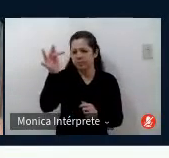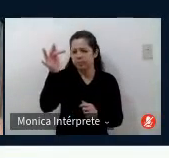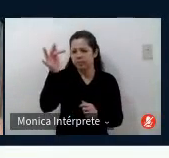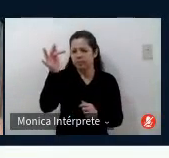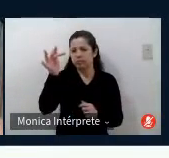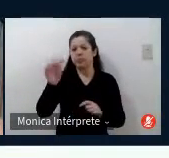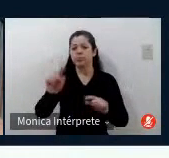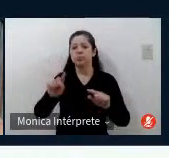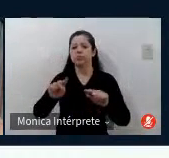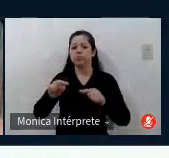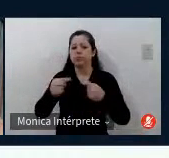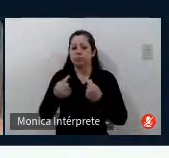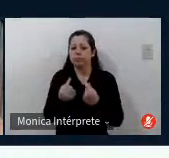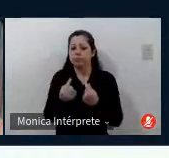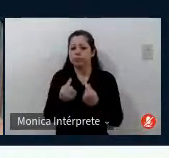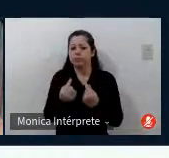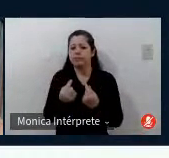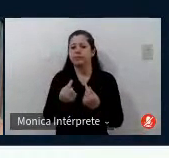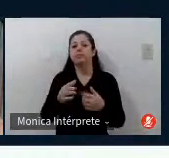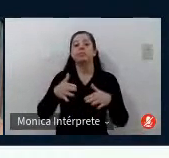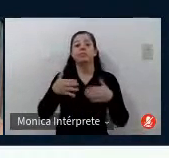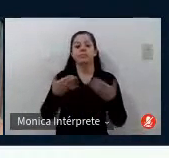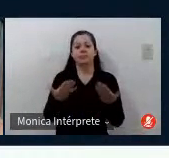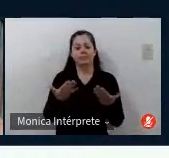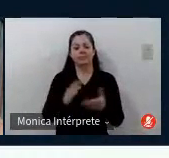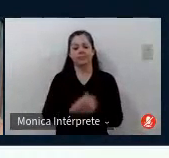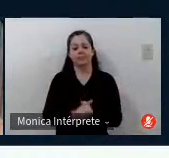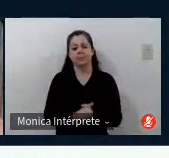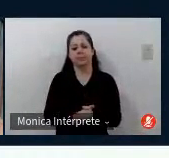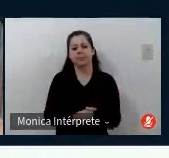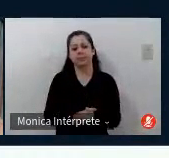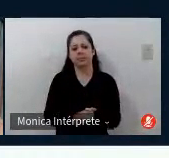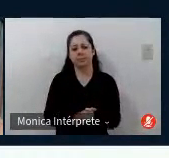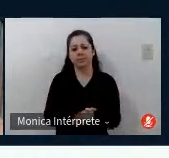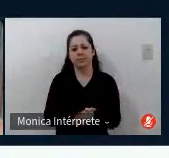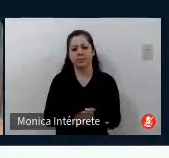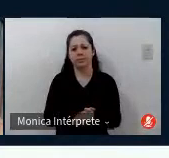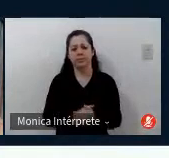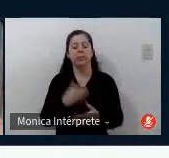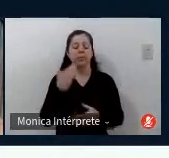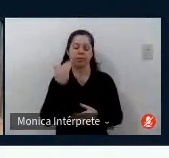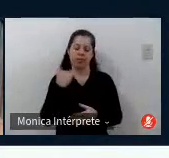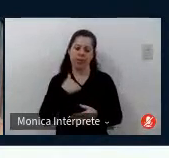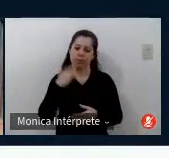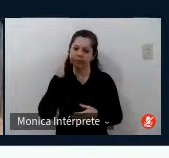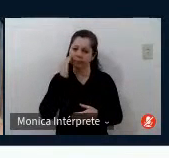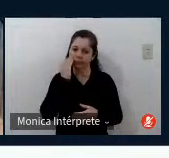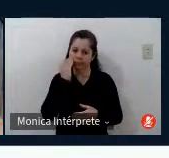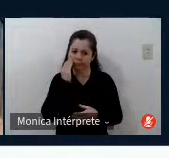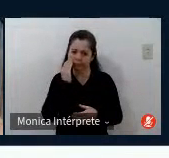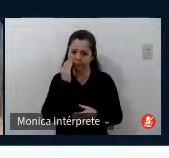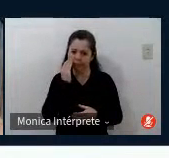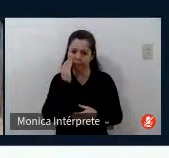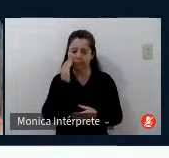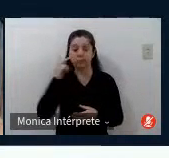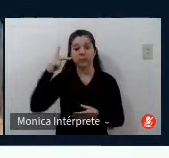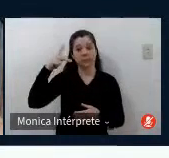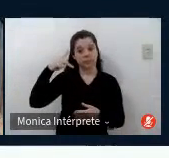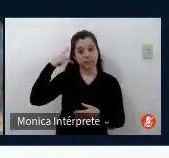temos pela frente. Então, eu compreendo, né, que a